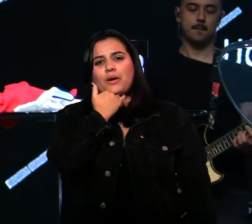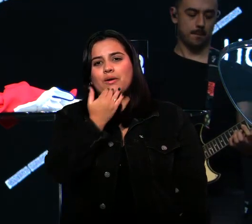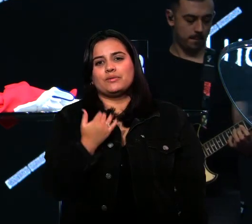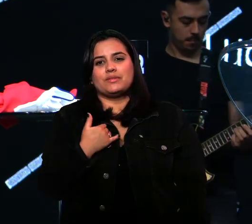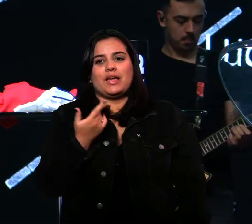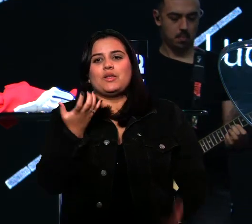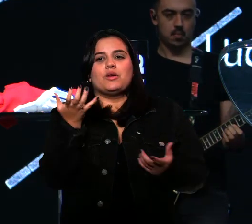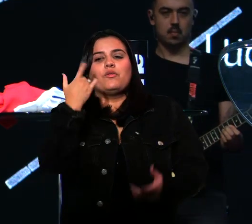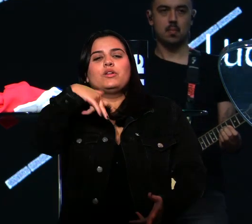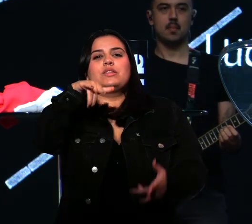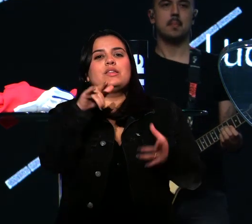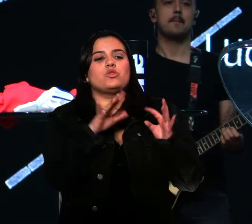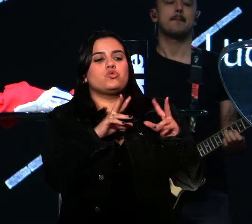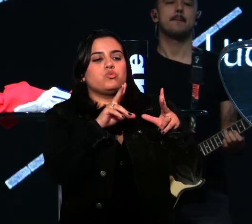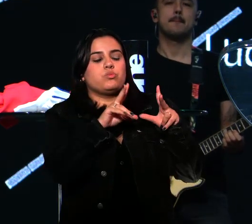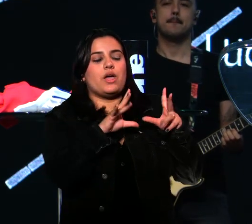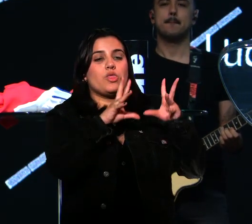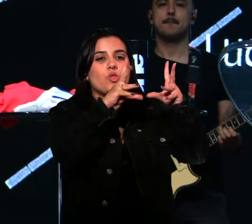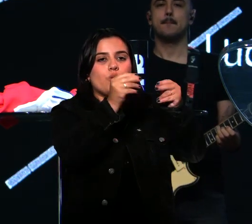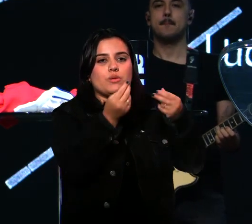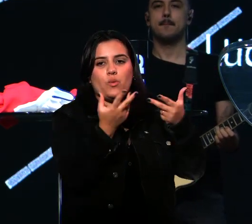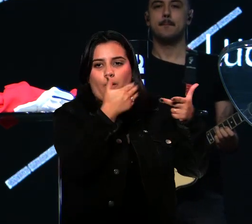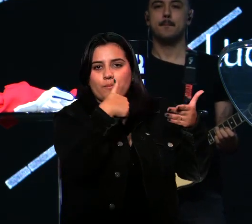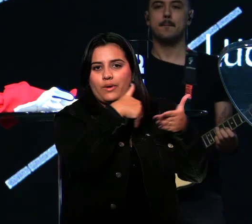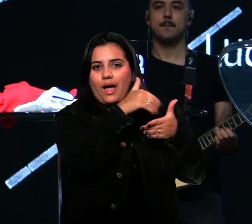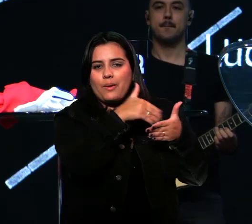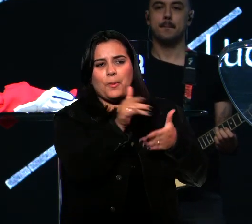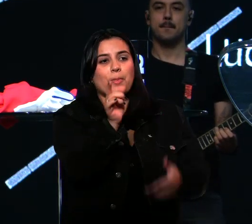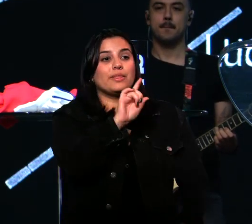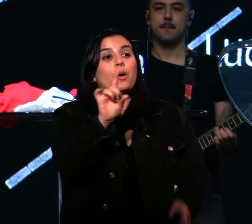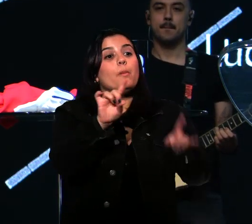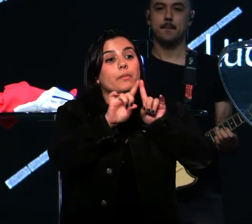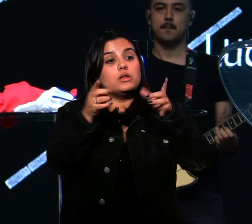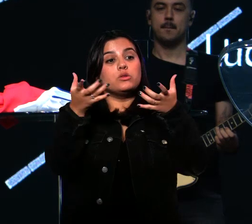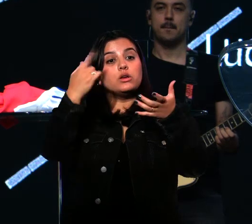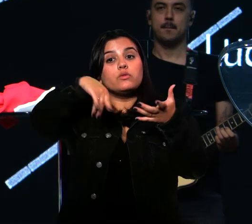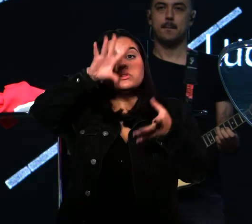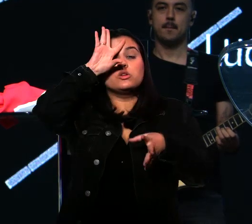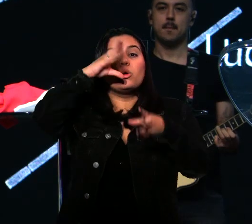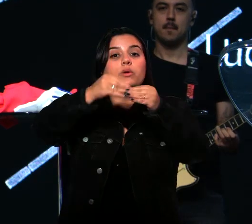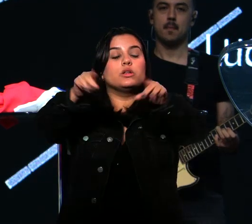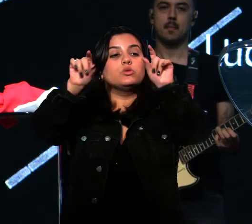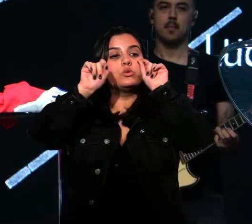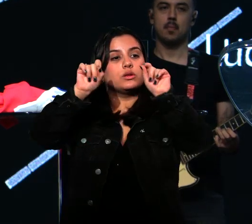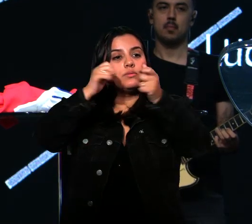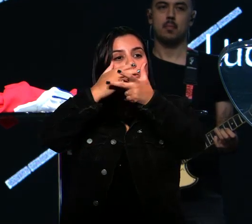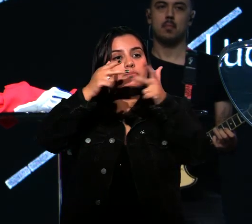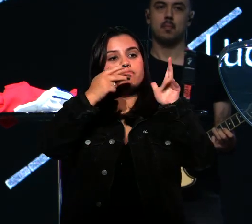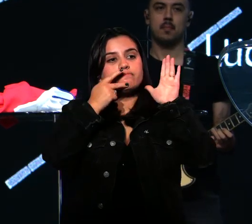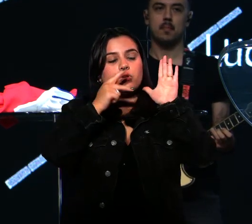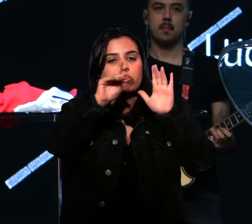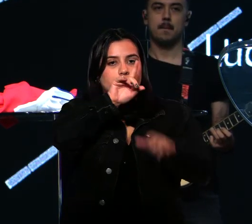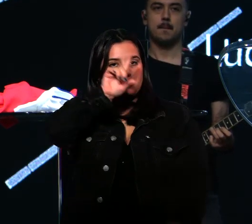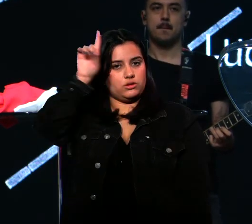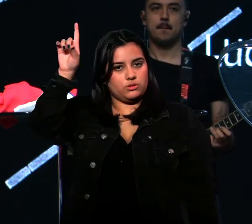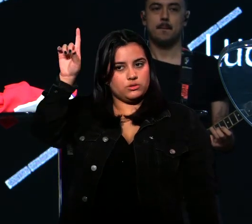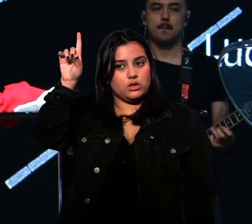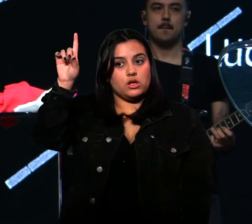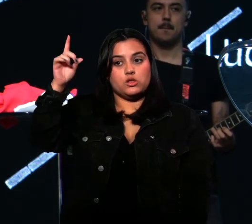pro mesmo time aqui. Mas eu quero que você entenda através disso algo profético do Senhor.